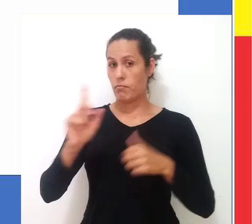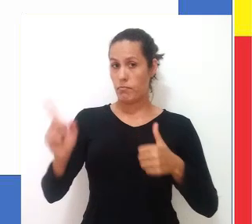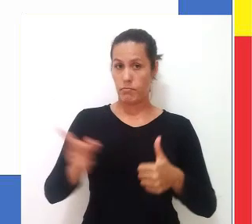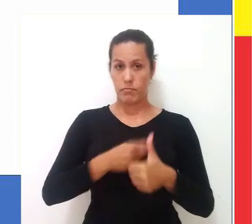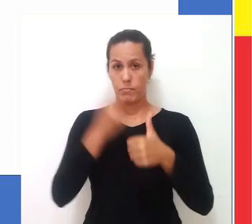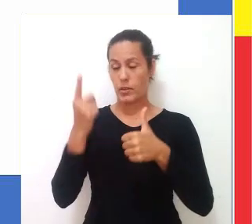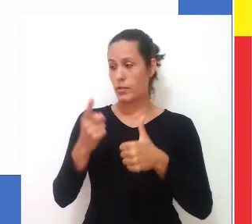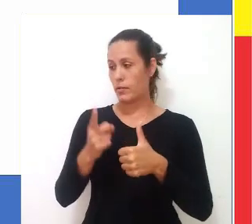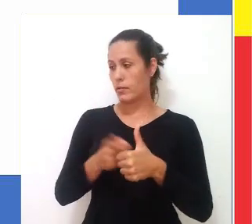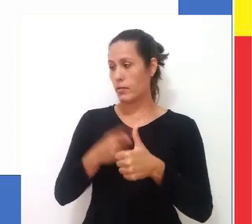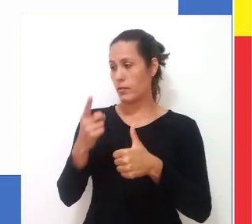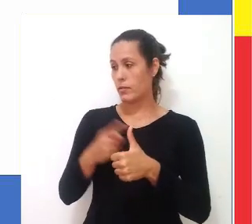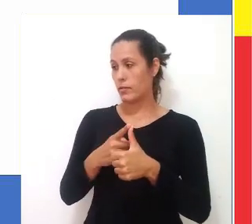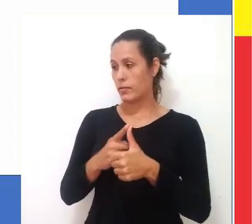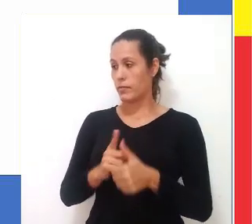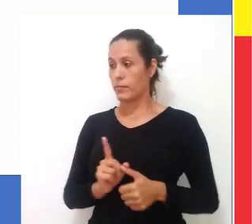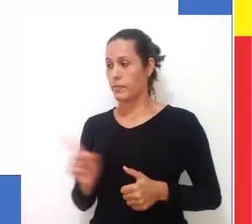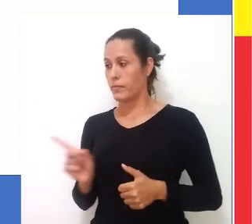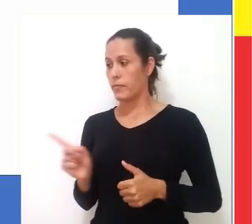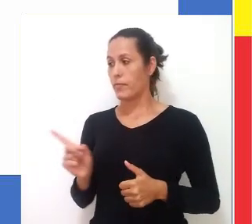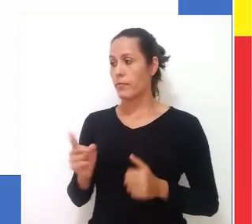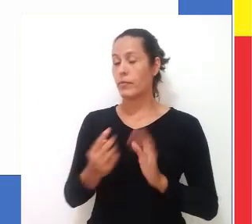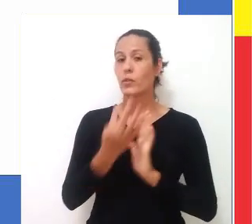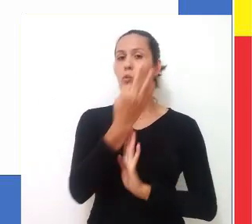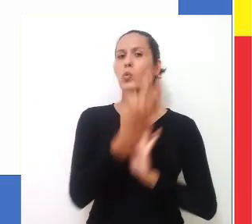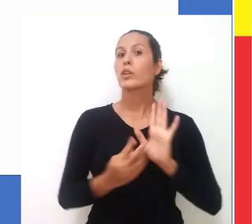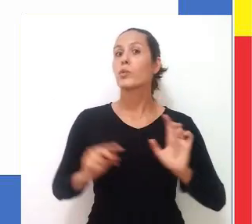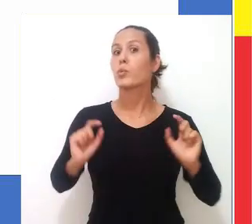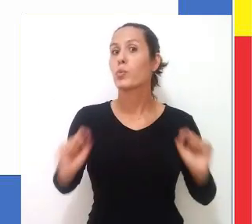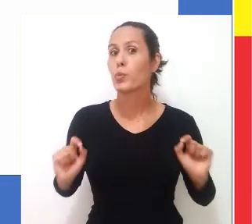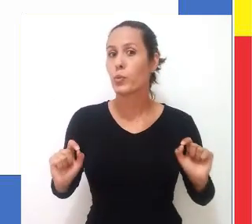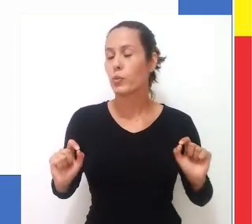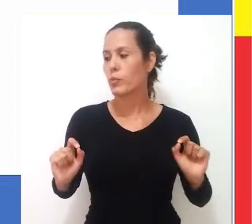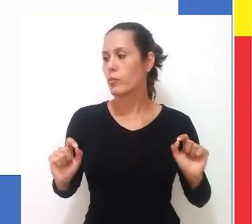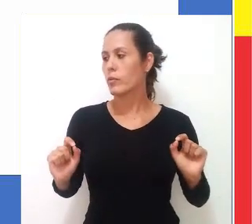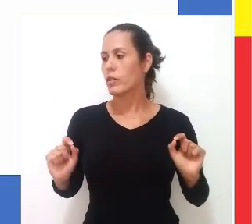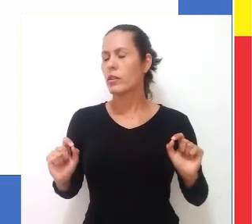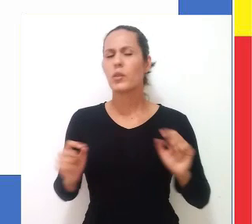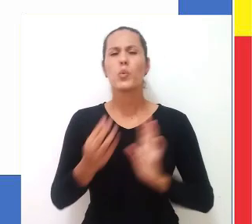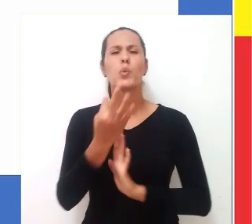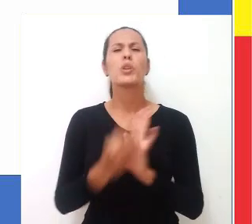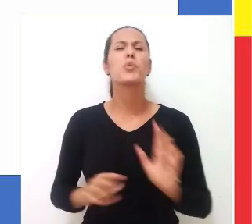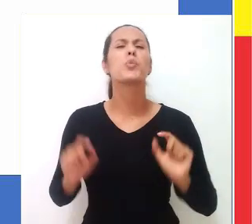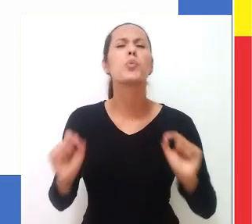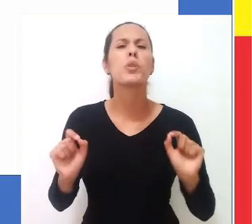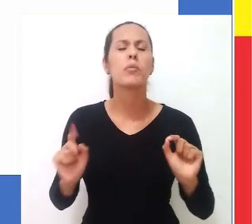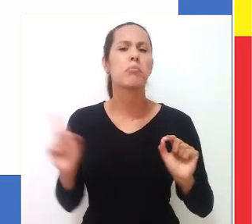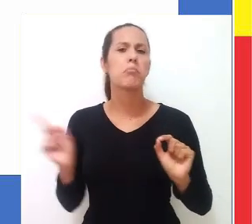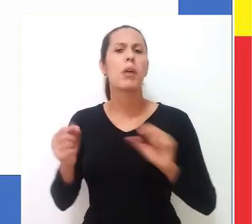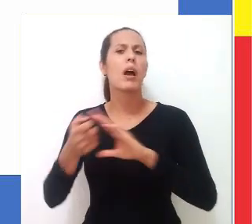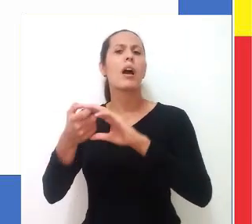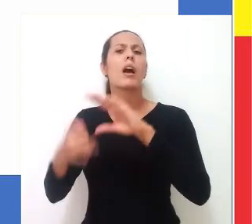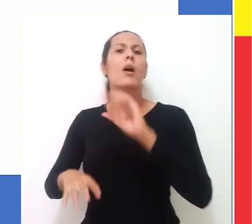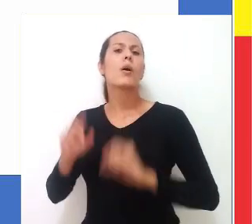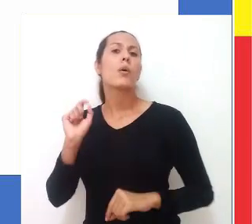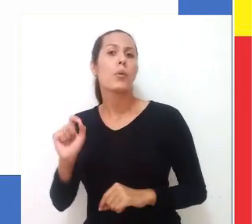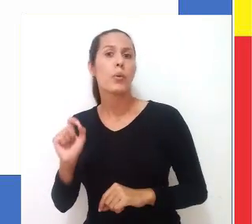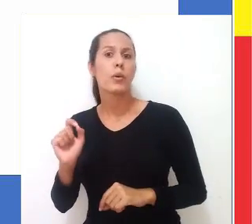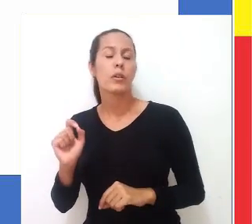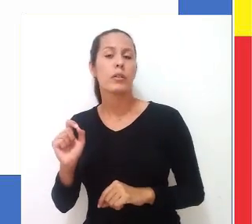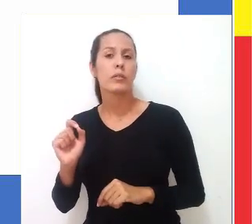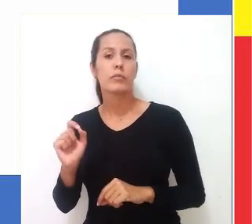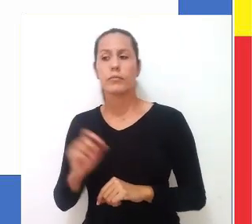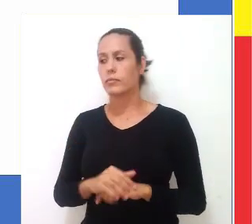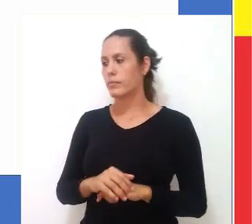primeiro, the text is, o texto é. O que o texto é? Qual a característica do texto?